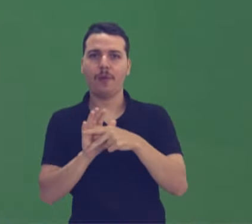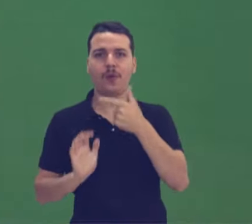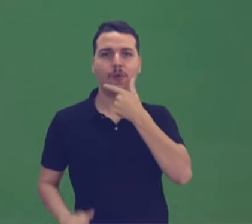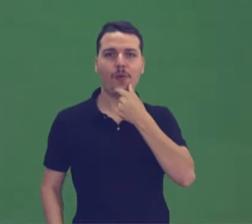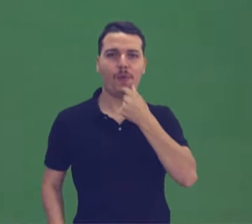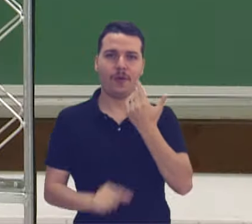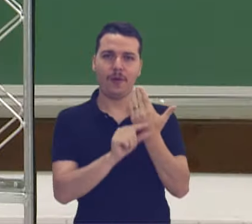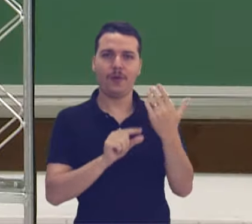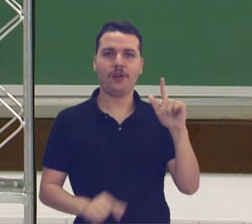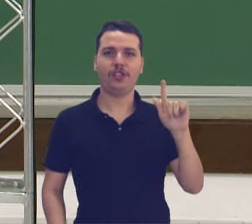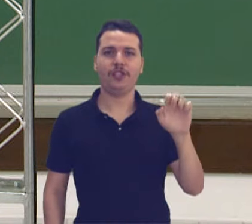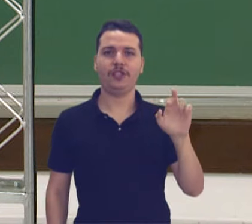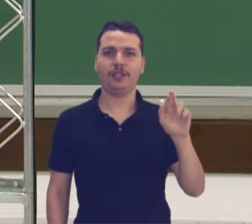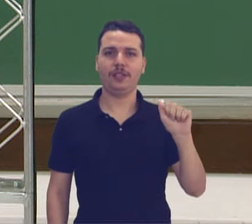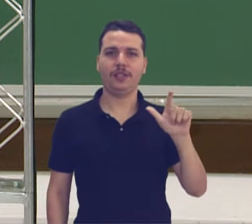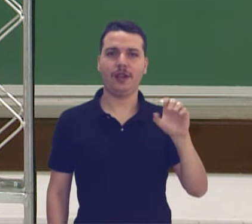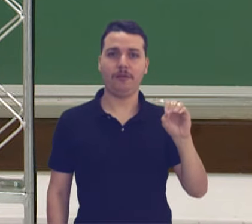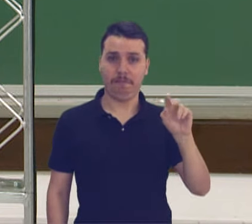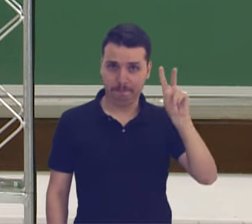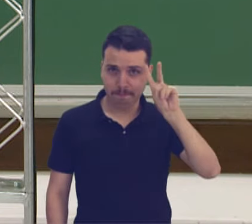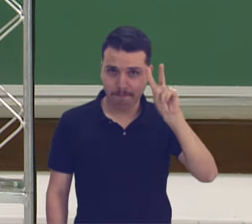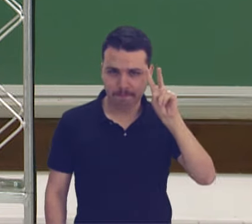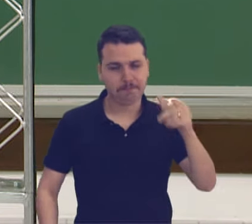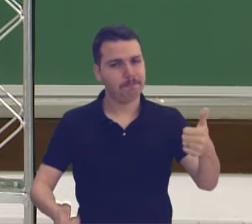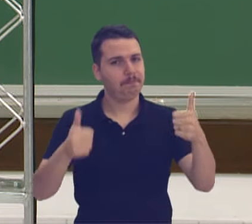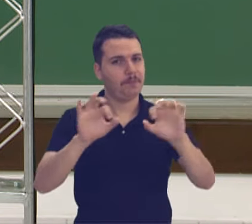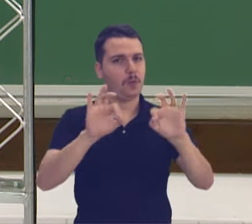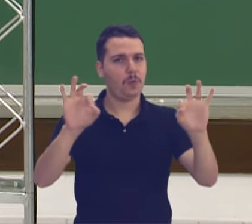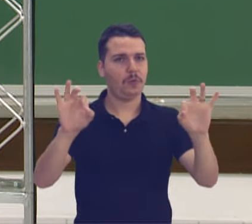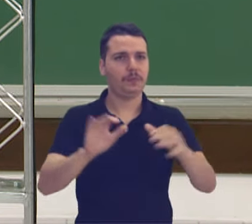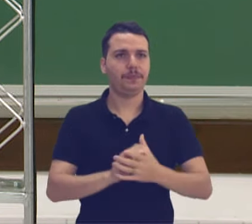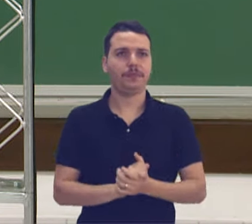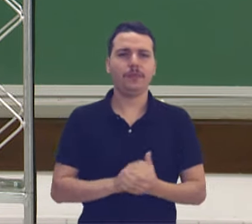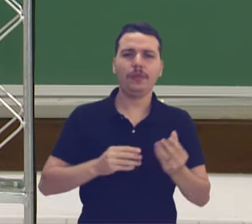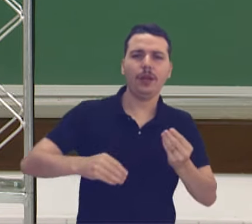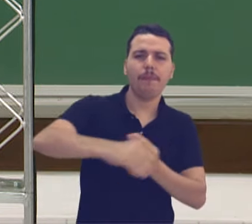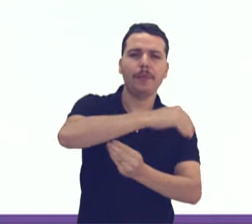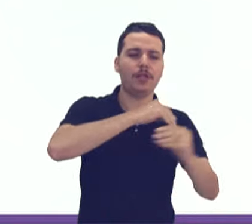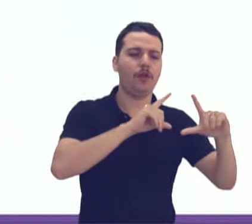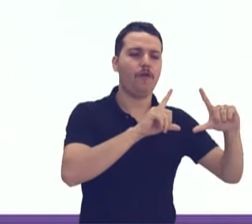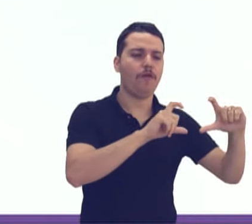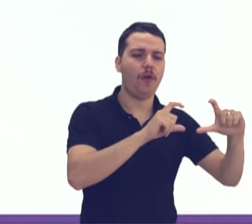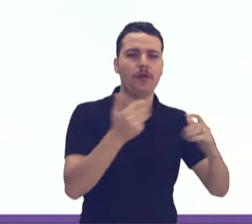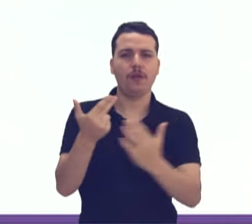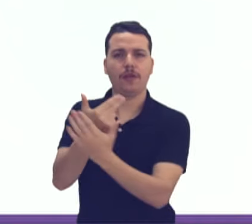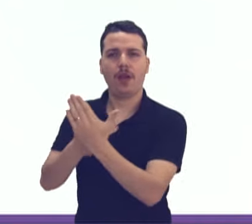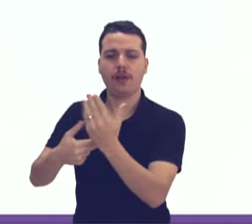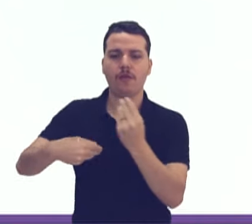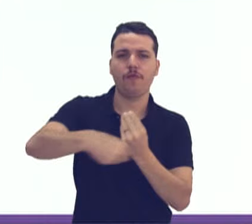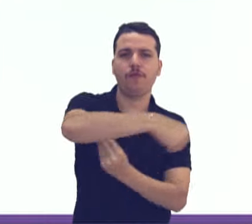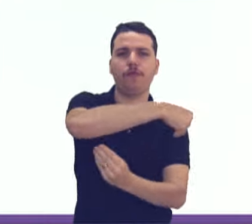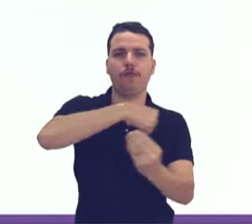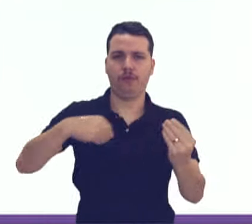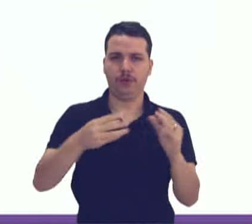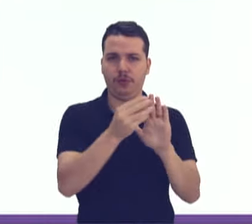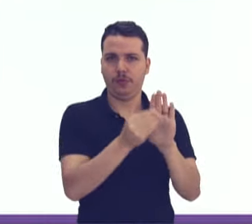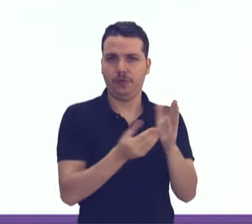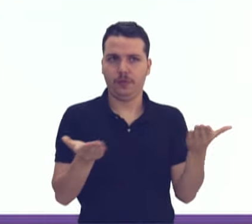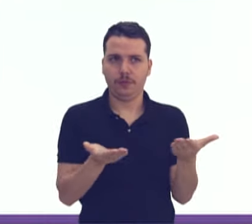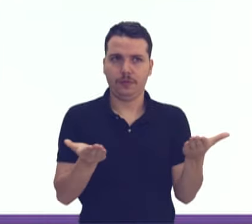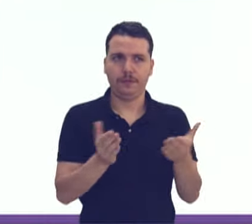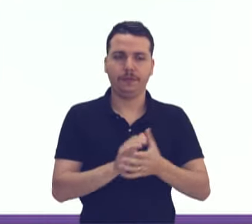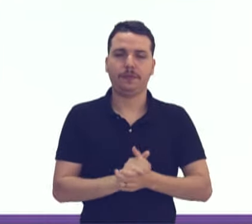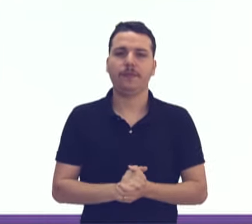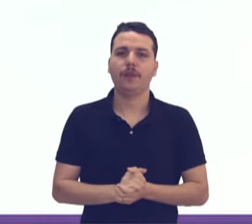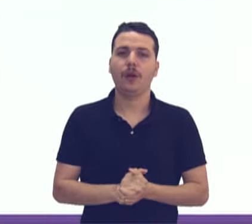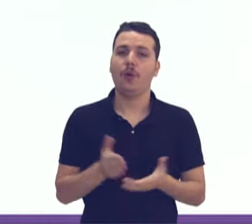excelente eh e mesclando fotografias e desenhos vamo pro nosso conteúdo de hoje hoje a gente vai